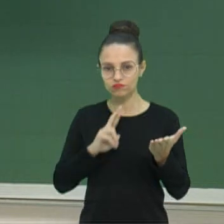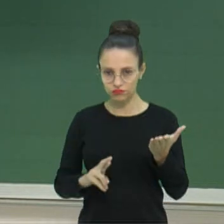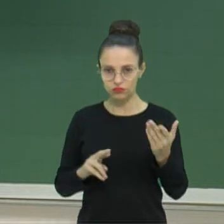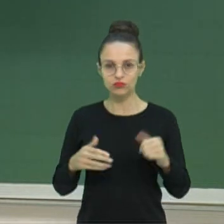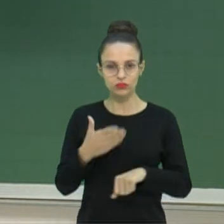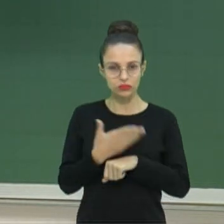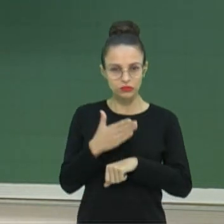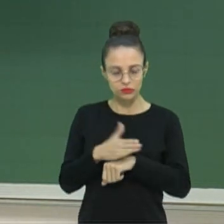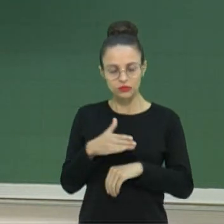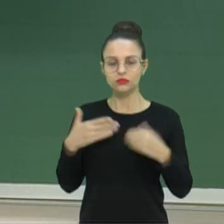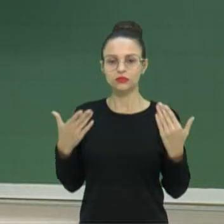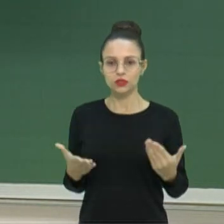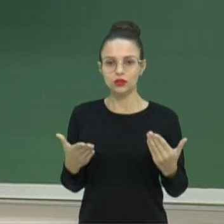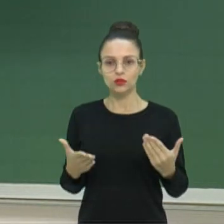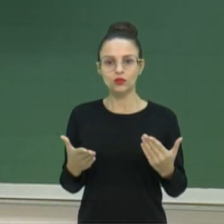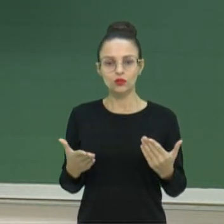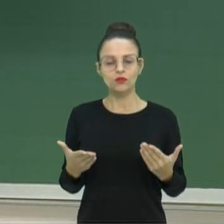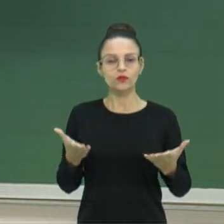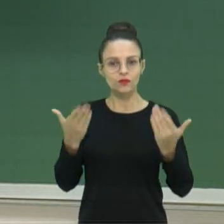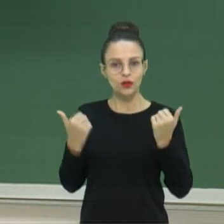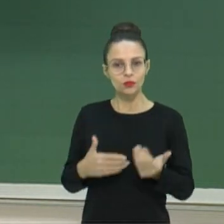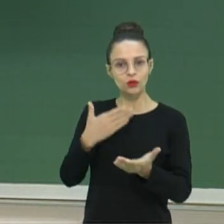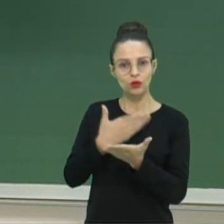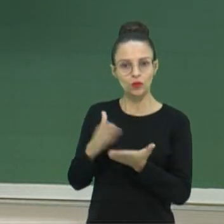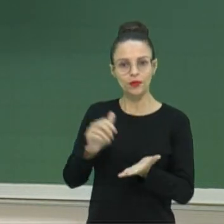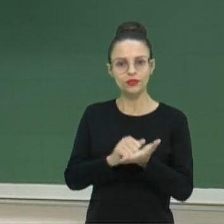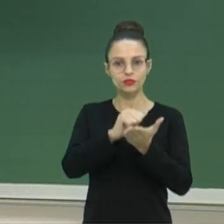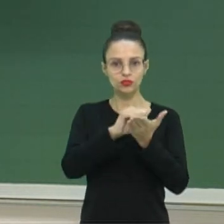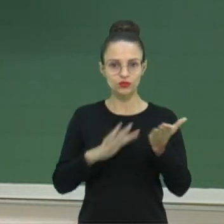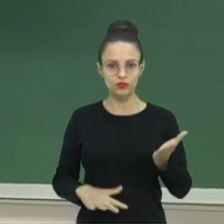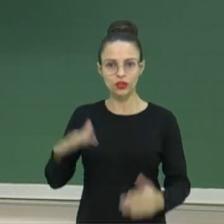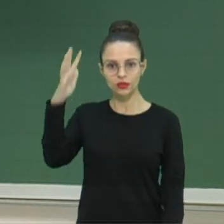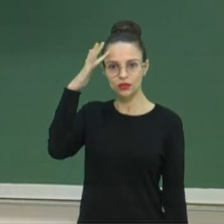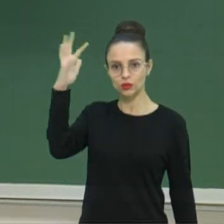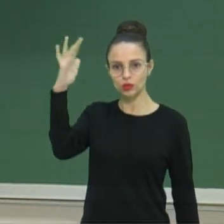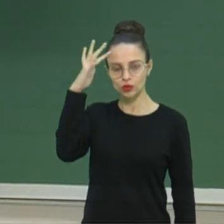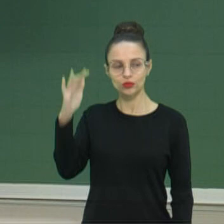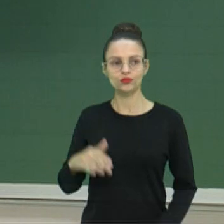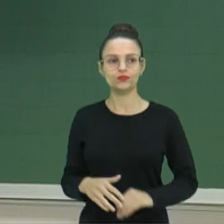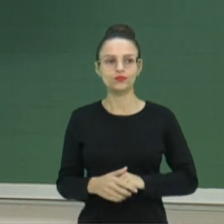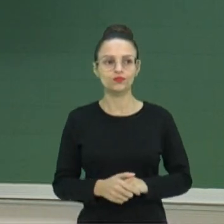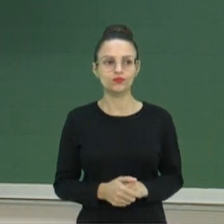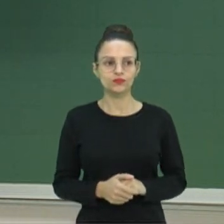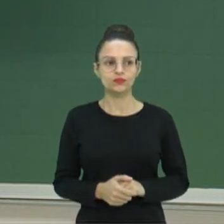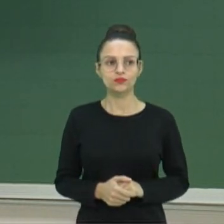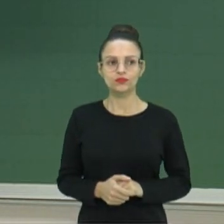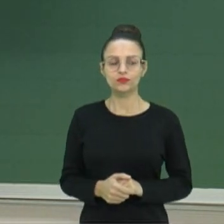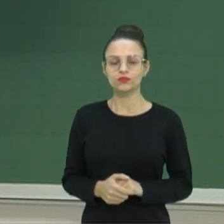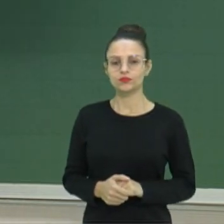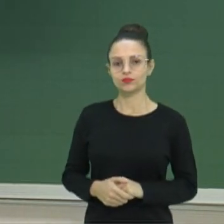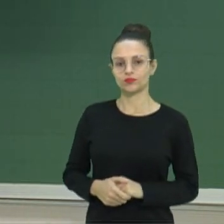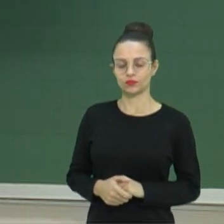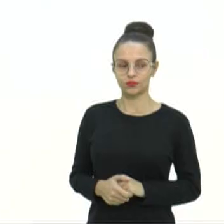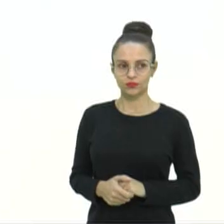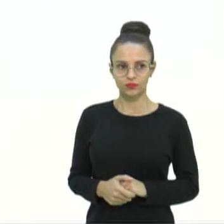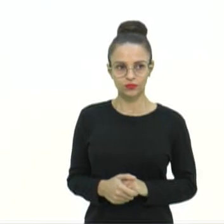vocês, certo? Então, nós já vamos começar aqui com um exercício teórico, tá? Diz o seguinte, olha